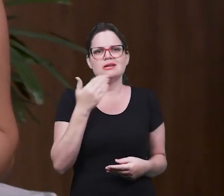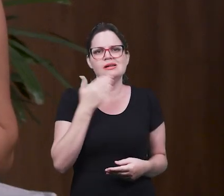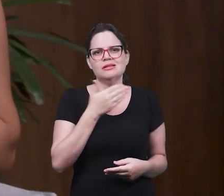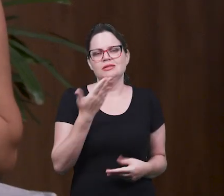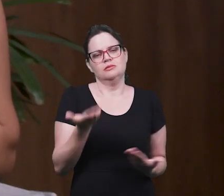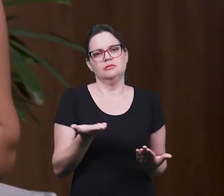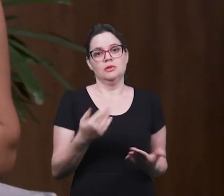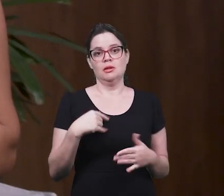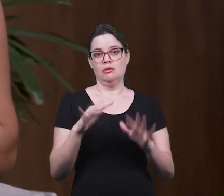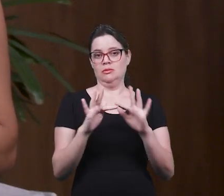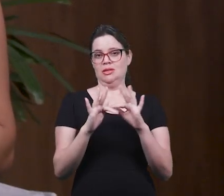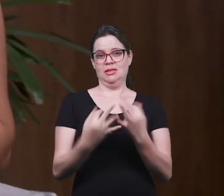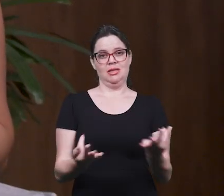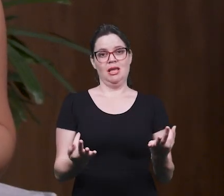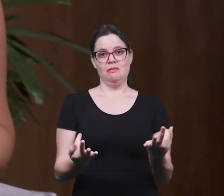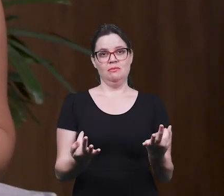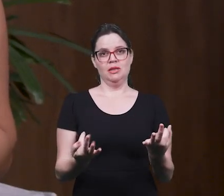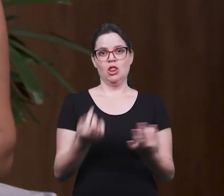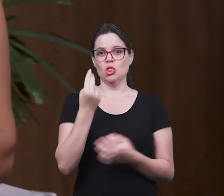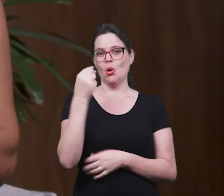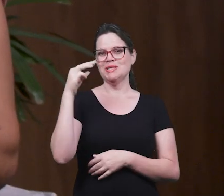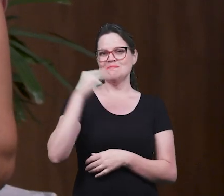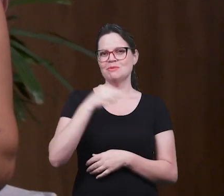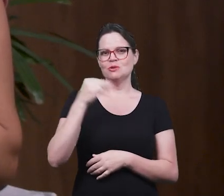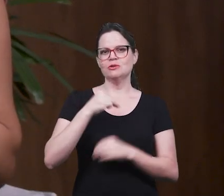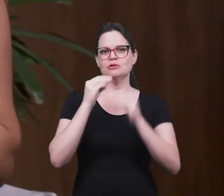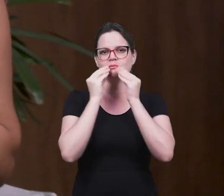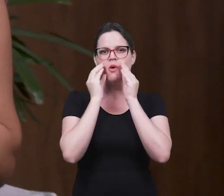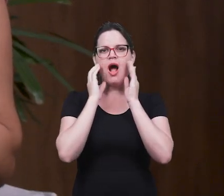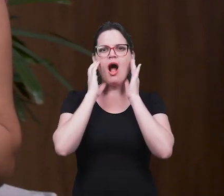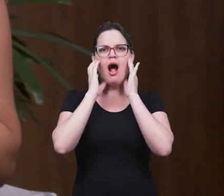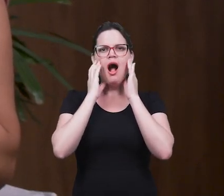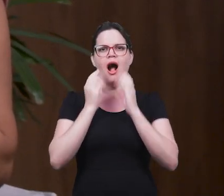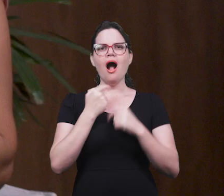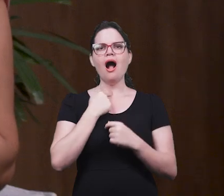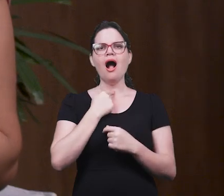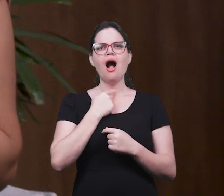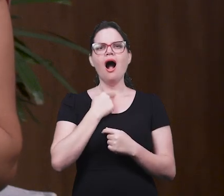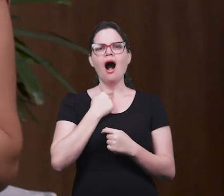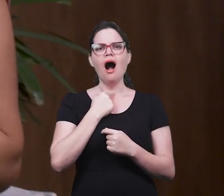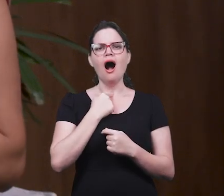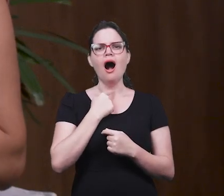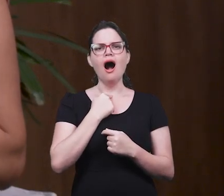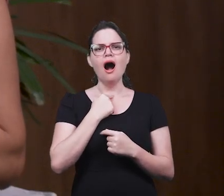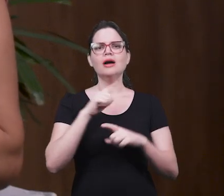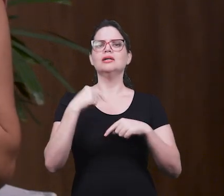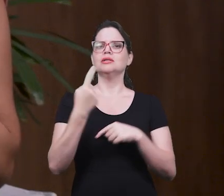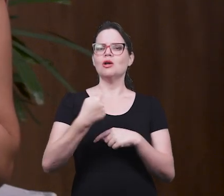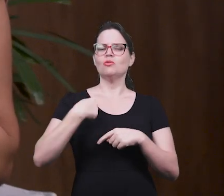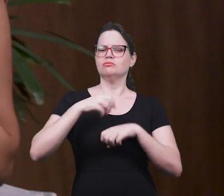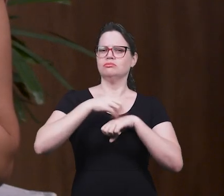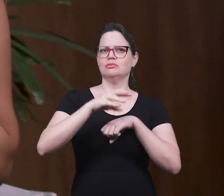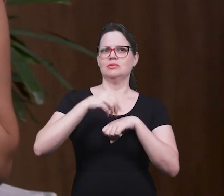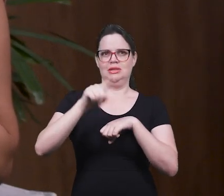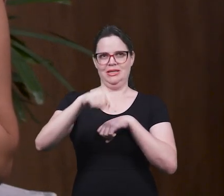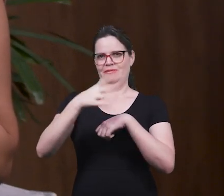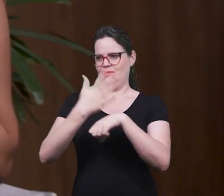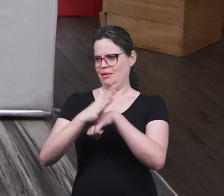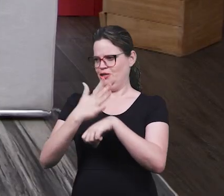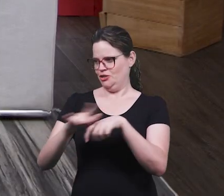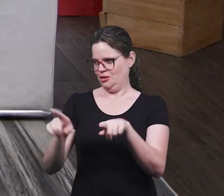período. Então essa técnica simples que eu fiz ali durante 2 minutos, foi essa e mais uma que você me ensinou. Você vai ensinar para eles